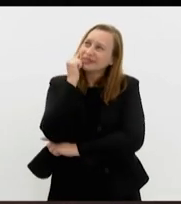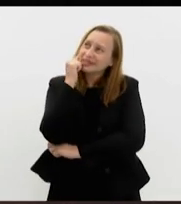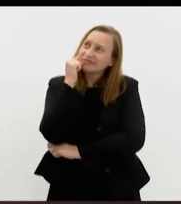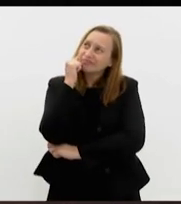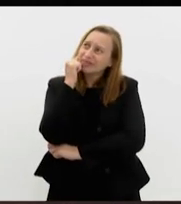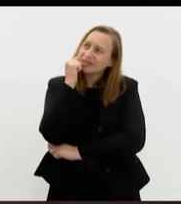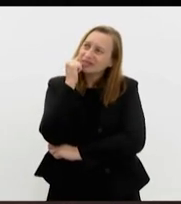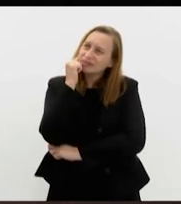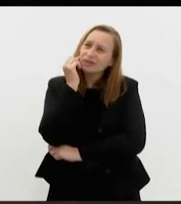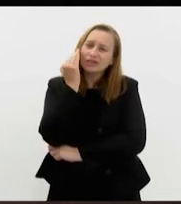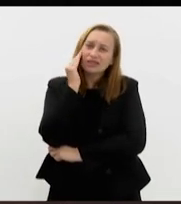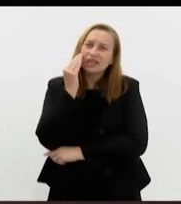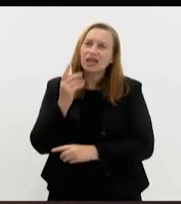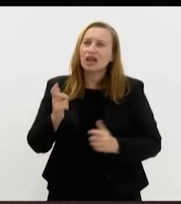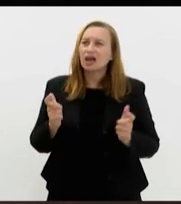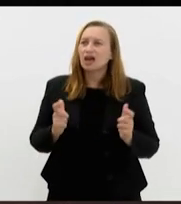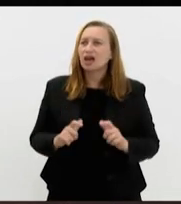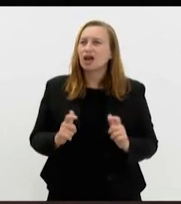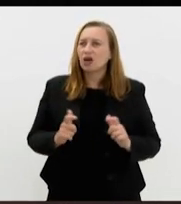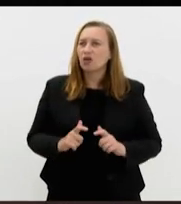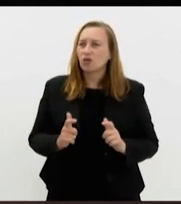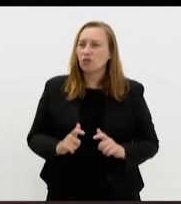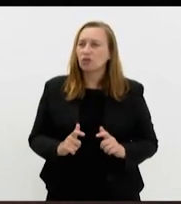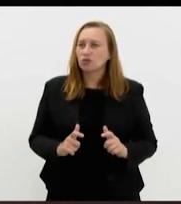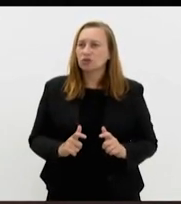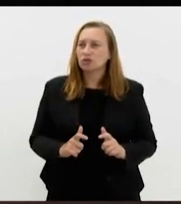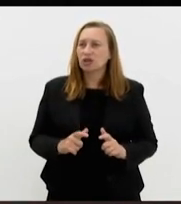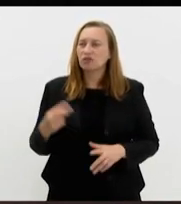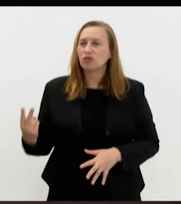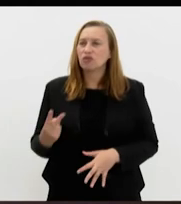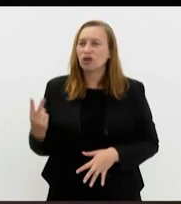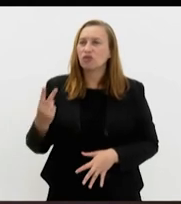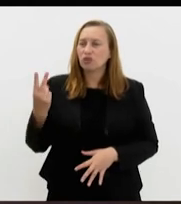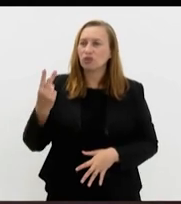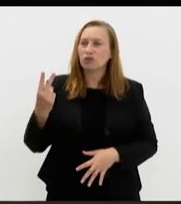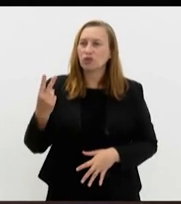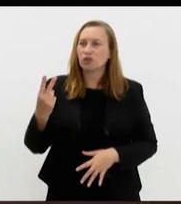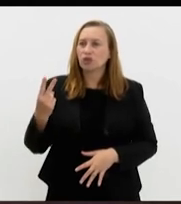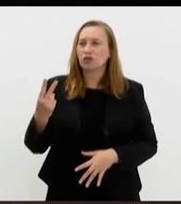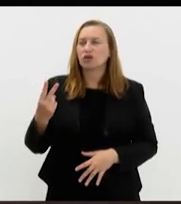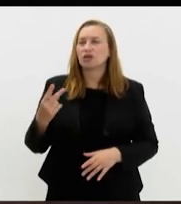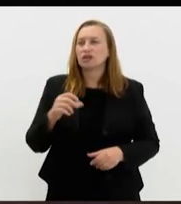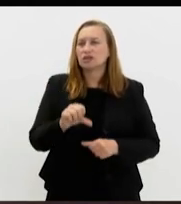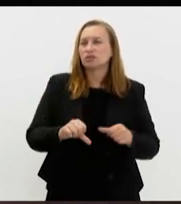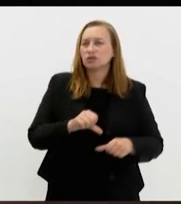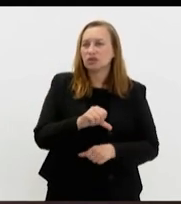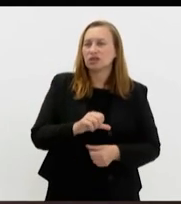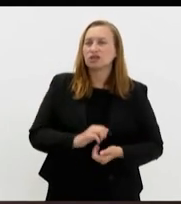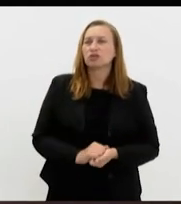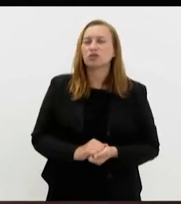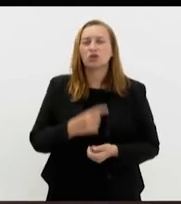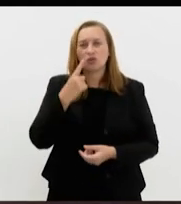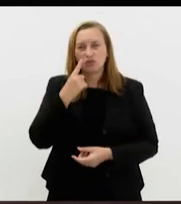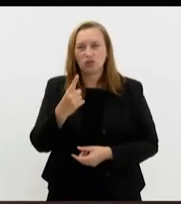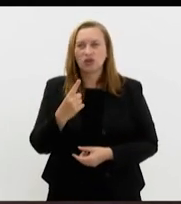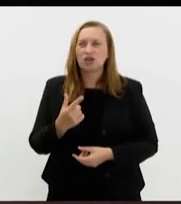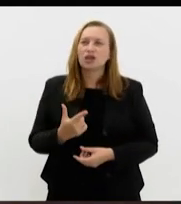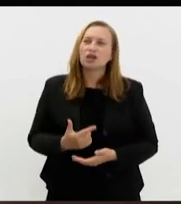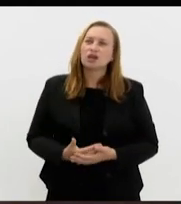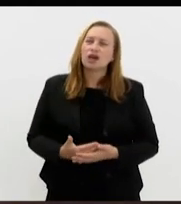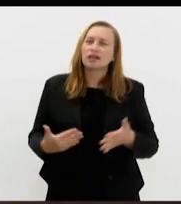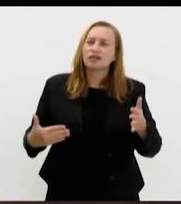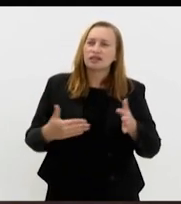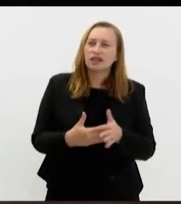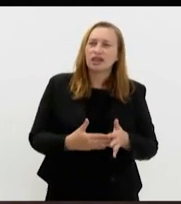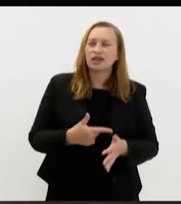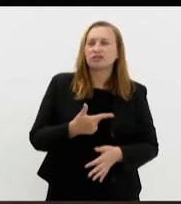aonde estava a disponibilidade financeira desse fundo. E o que nós descobrimos aqui é que até dezembro